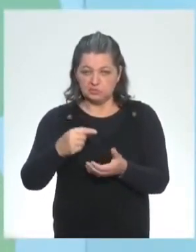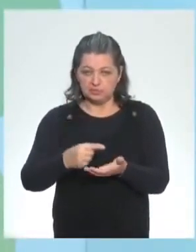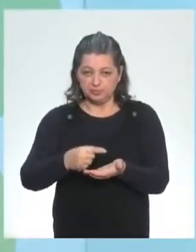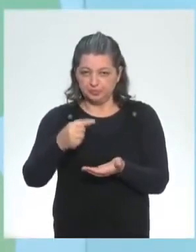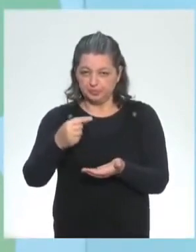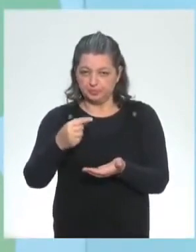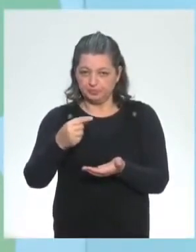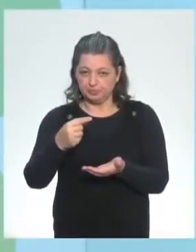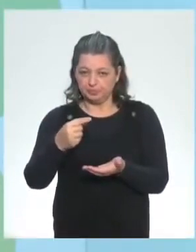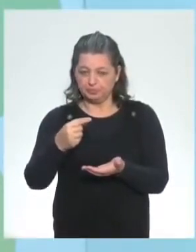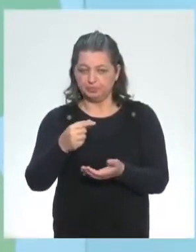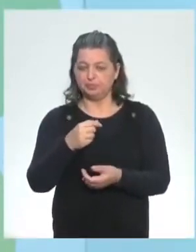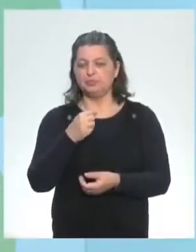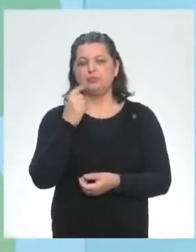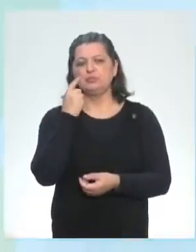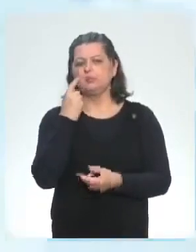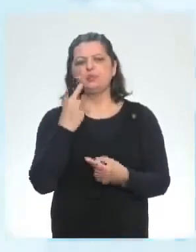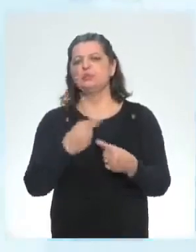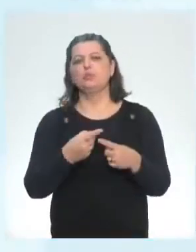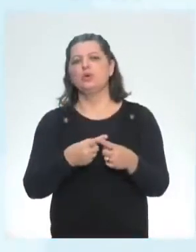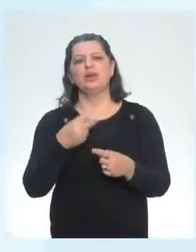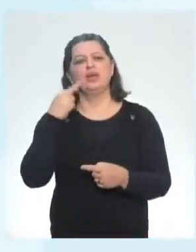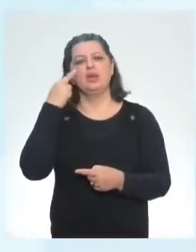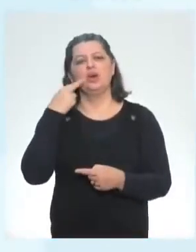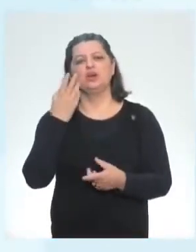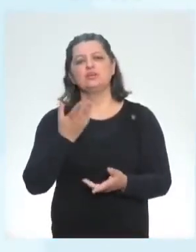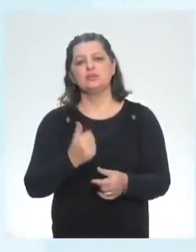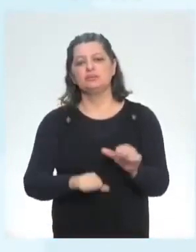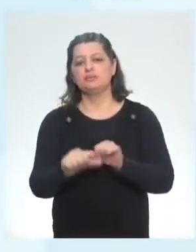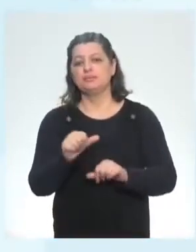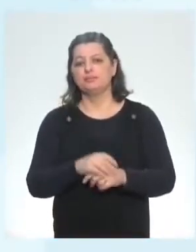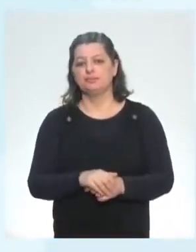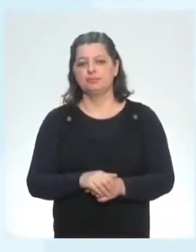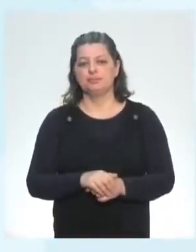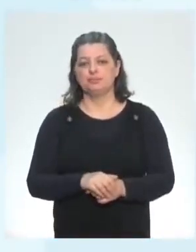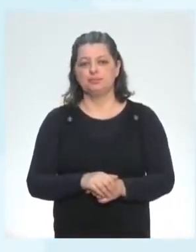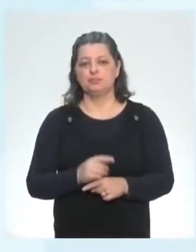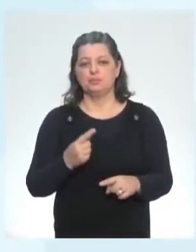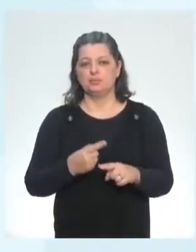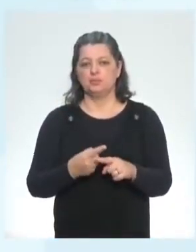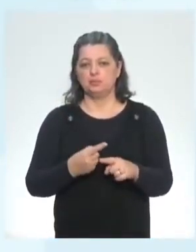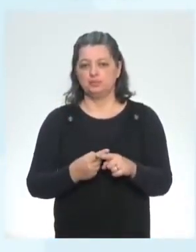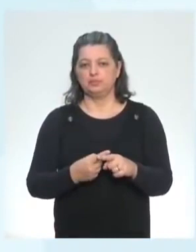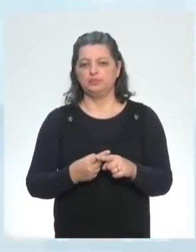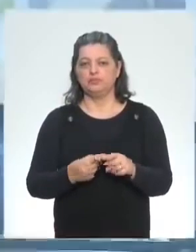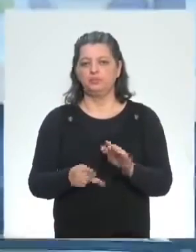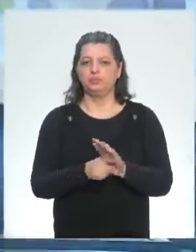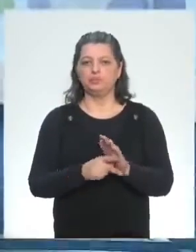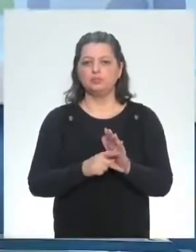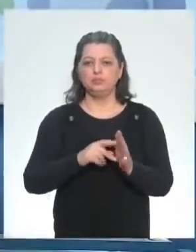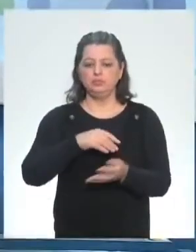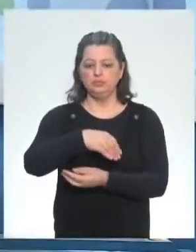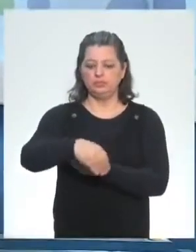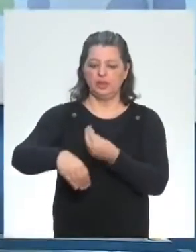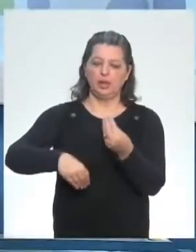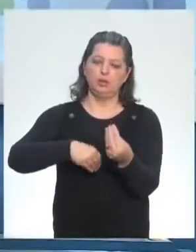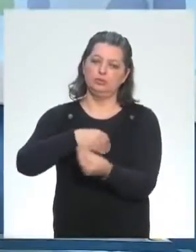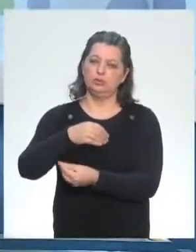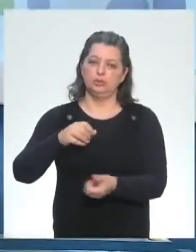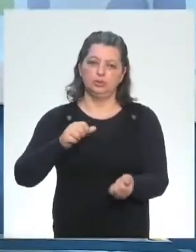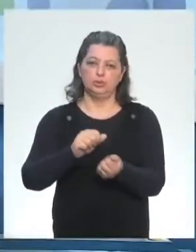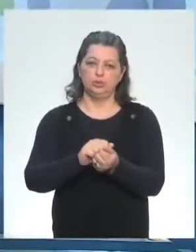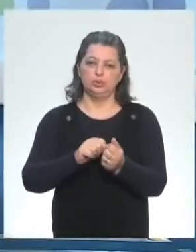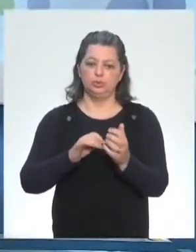está rosinha. Por que ela ficou rosa? Porque a fenolftaleína, em meio ácido, ela é